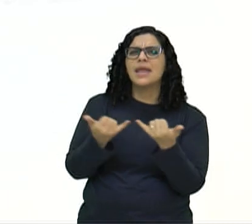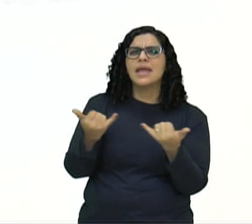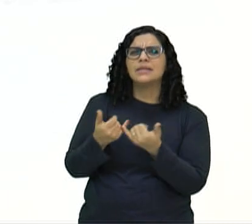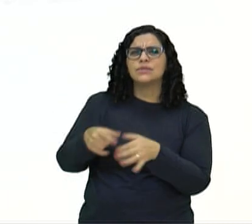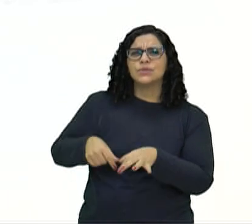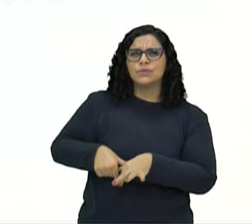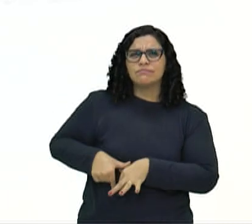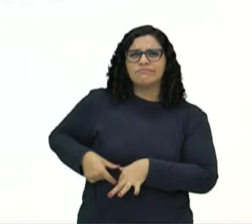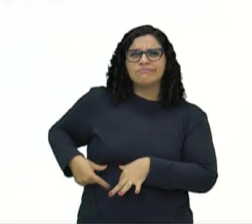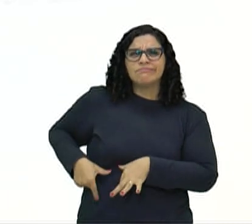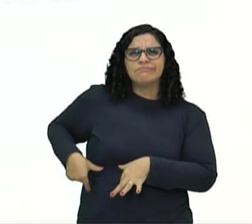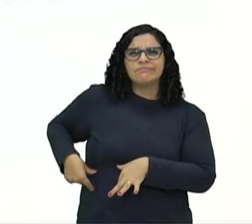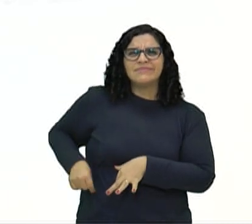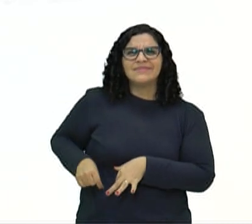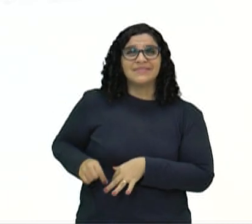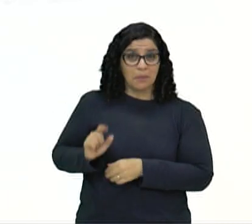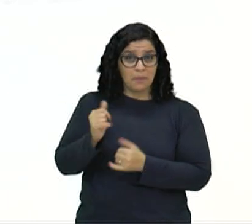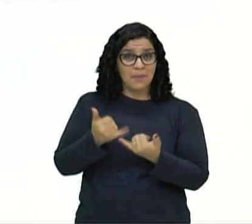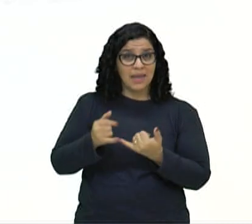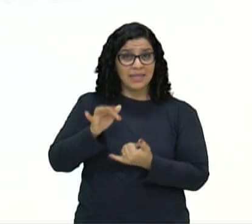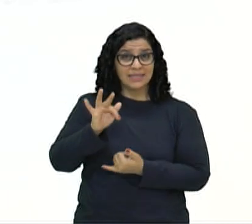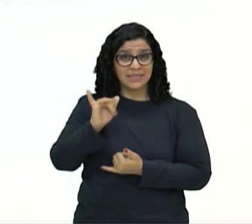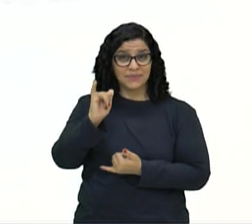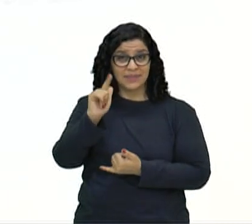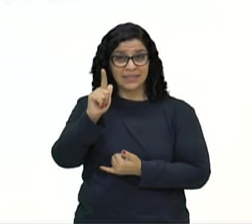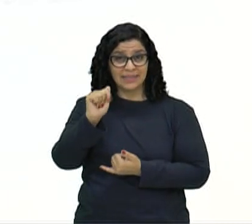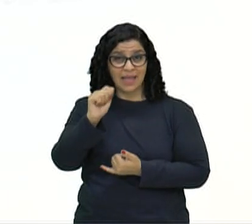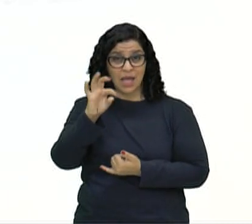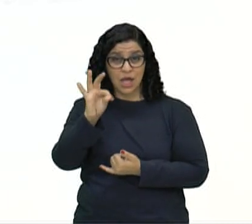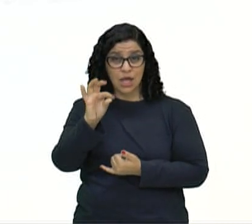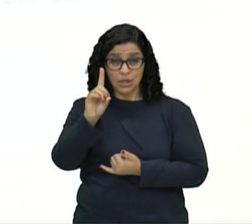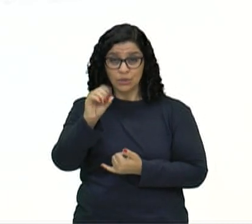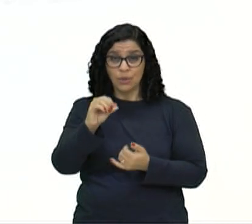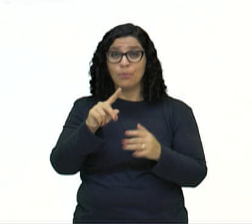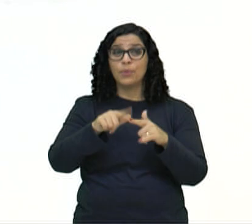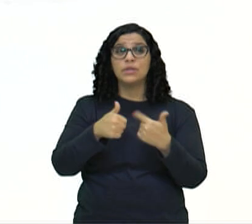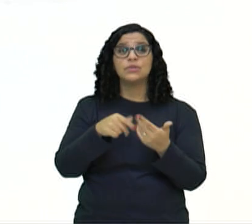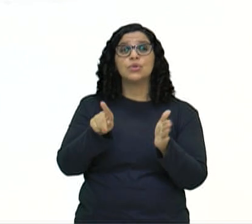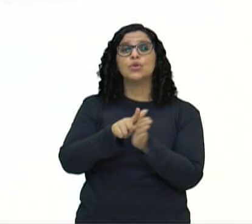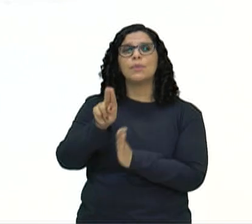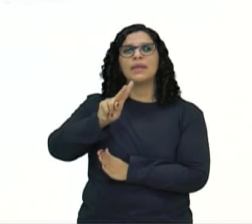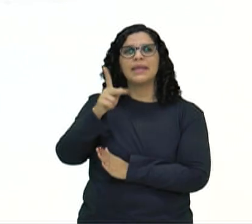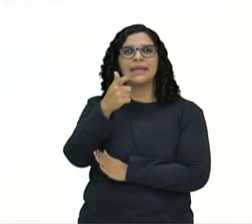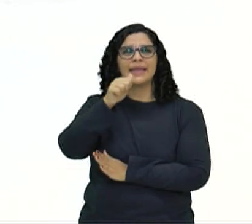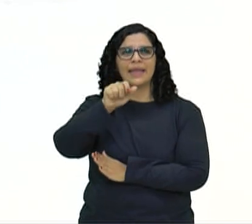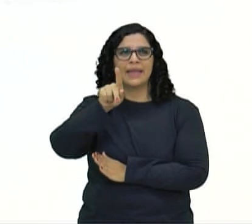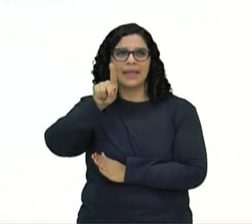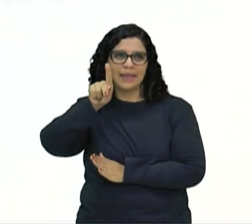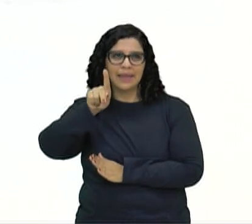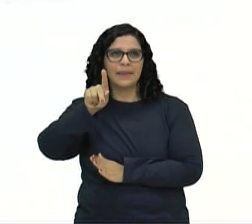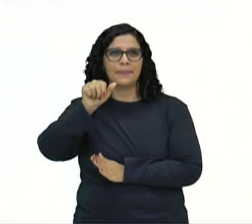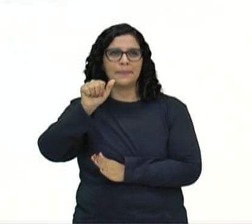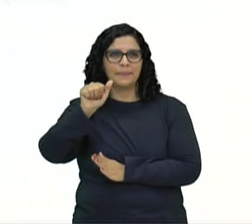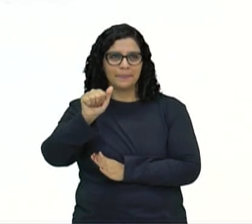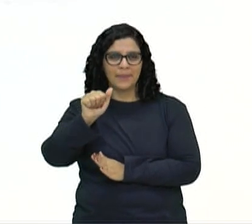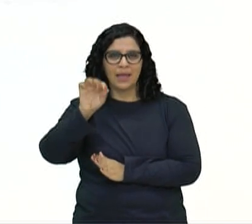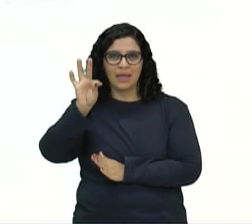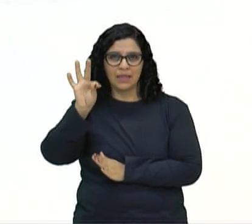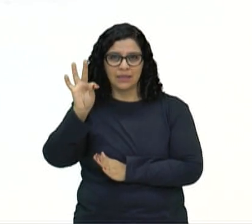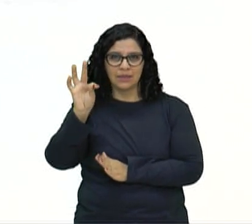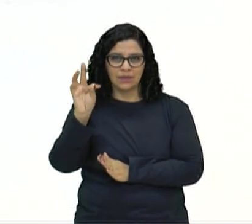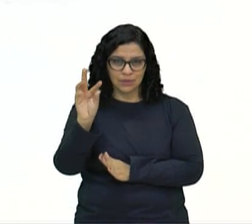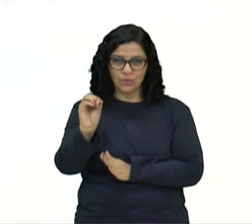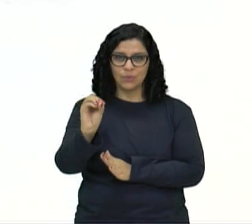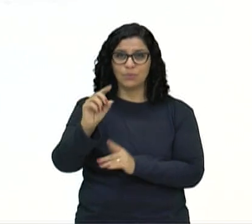fígado. E aí o nome em latim para fígado é hepato. Então, hepatófitas, plantas com cara